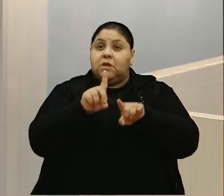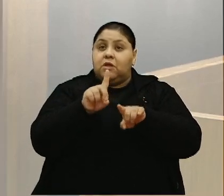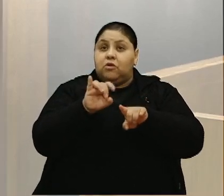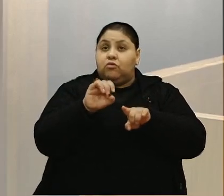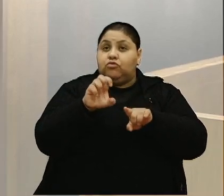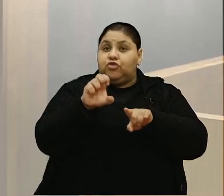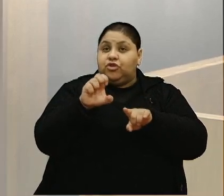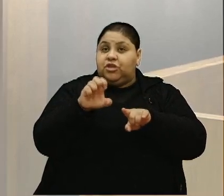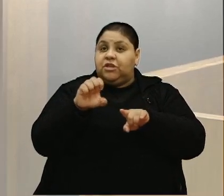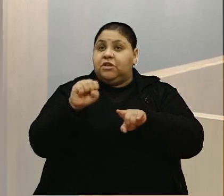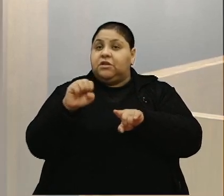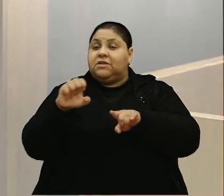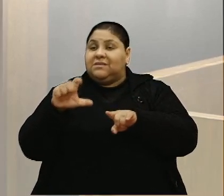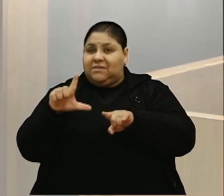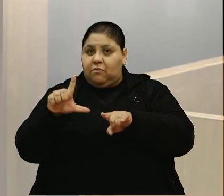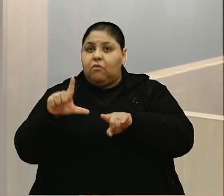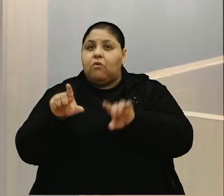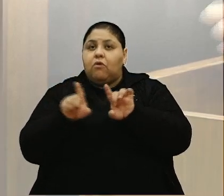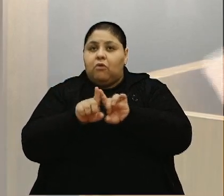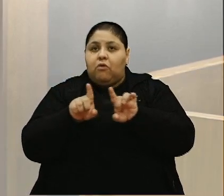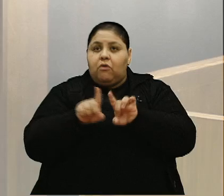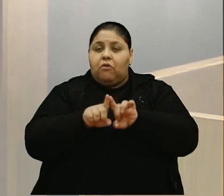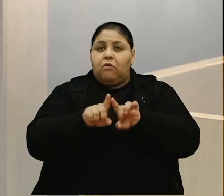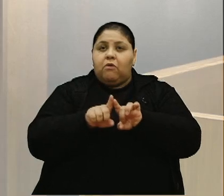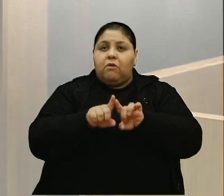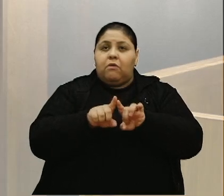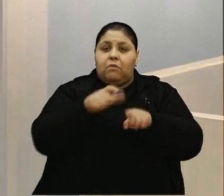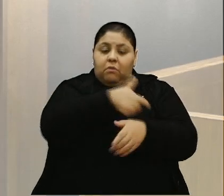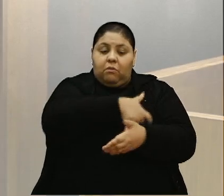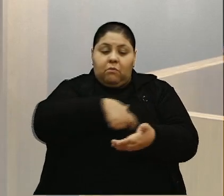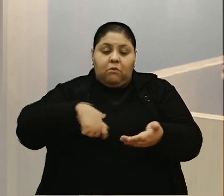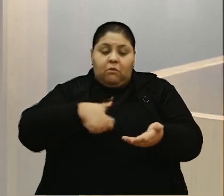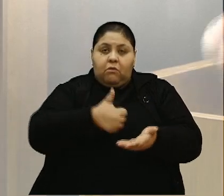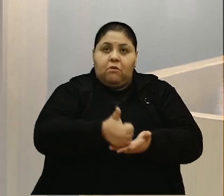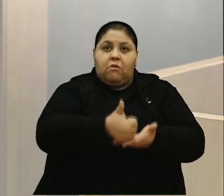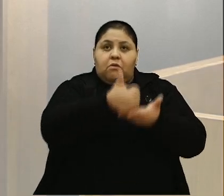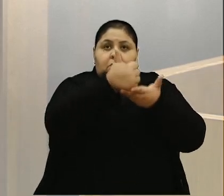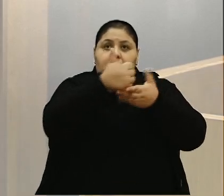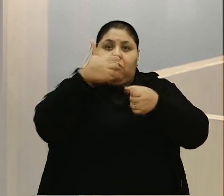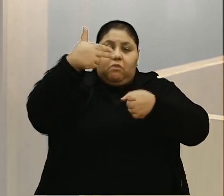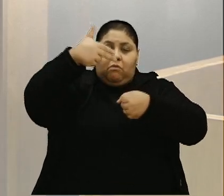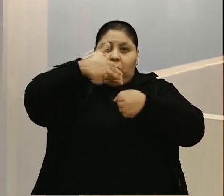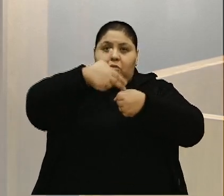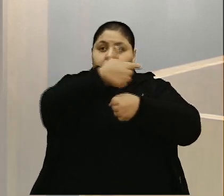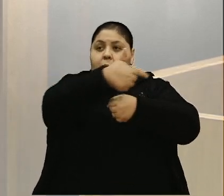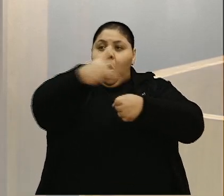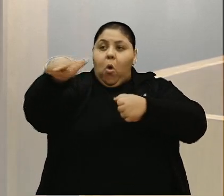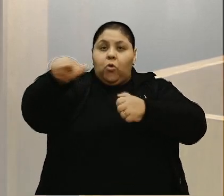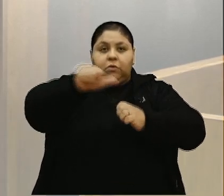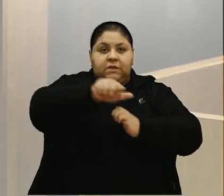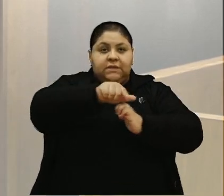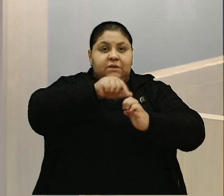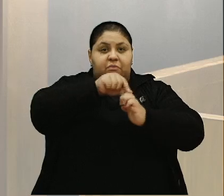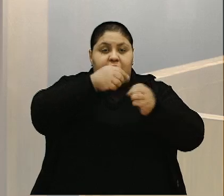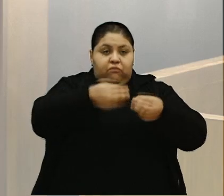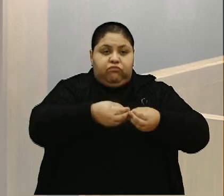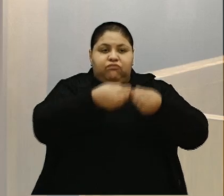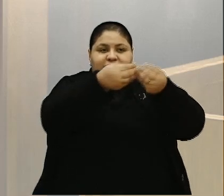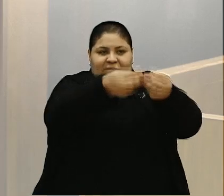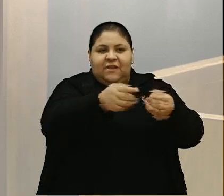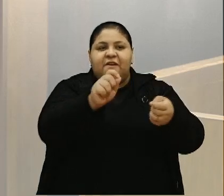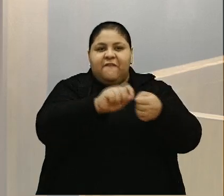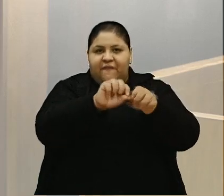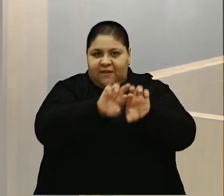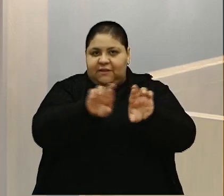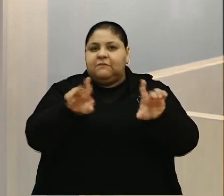bolso, e muitos também foi patrocinado o diesel por outras empresas, patrocinaram e fizeram a diferença.